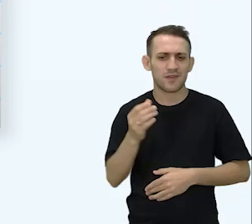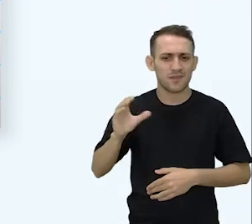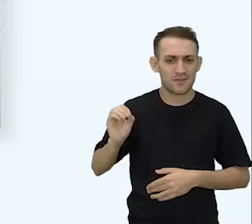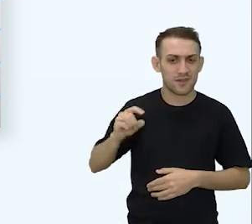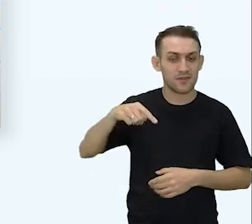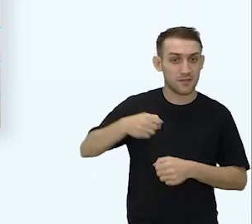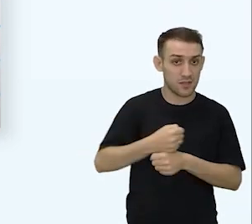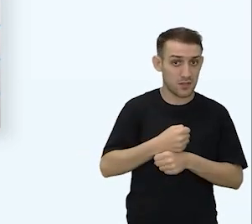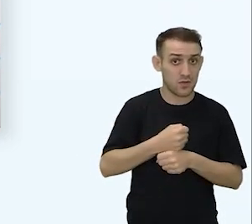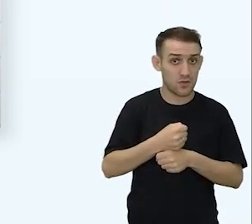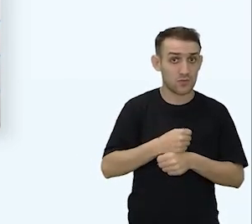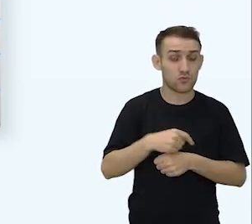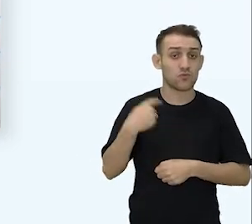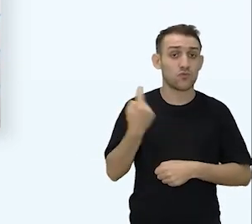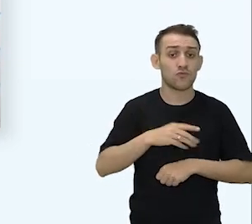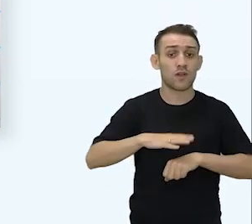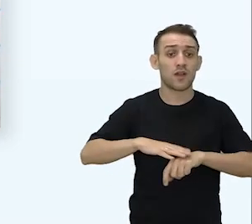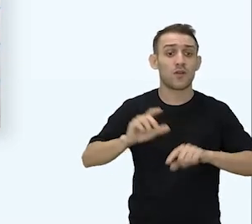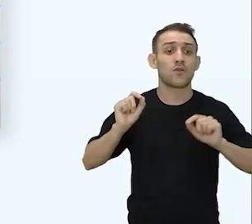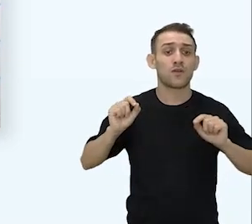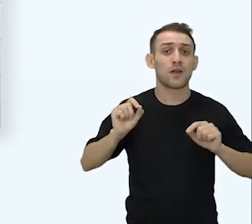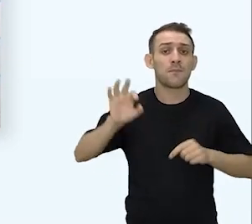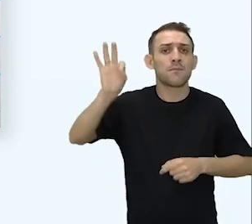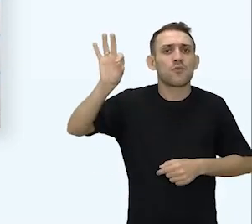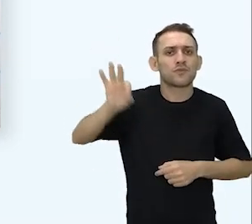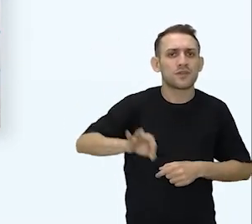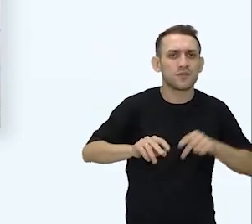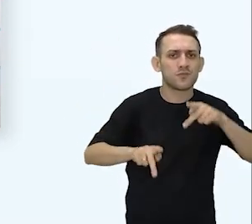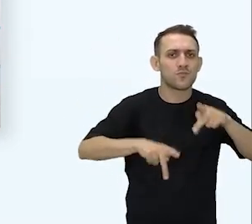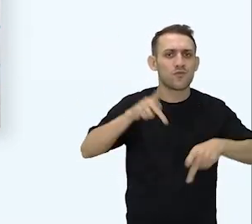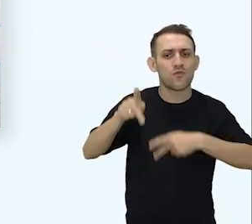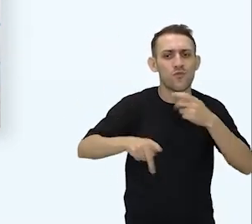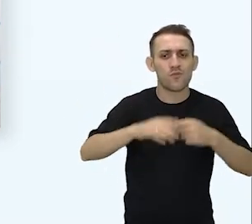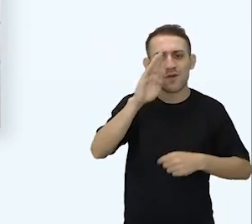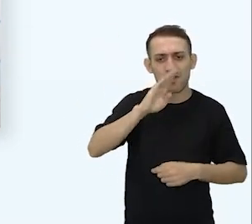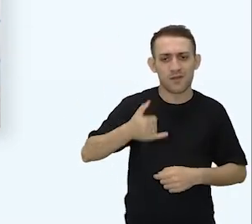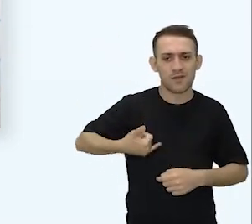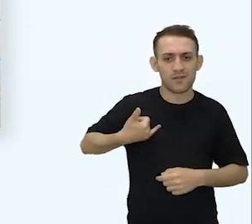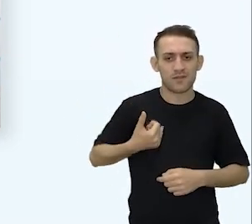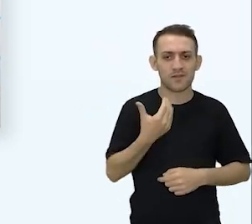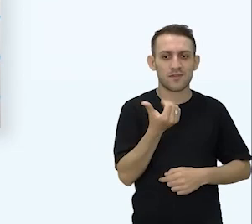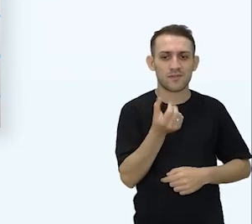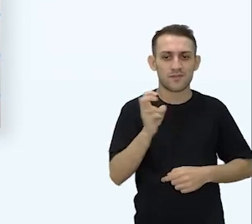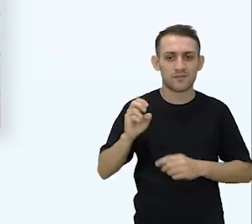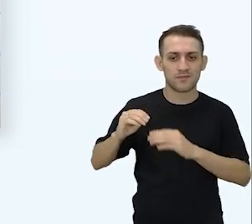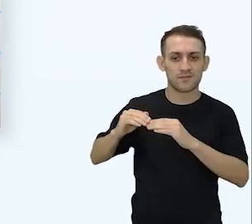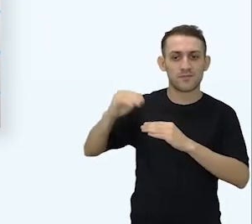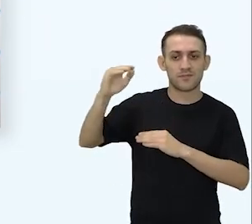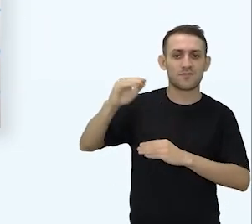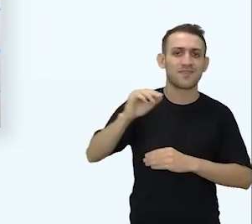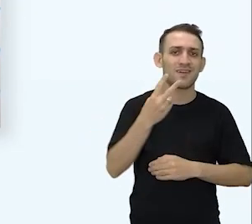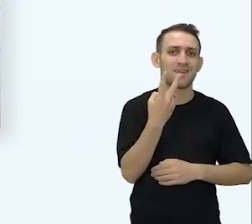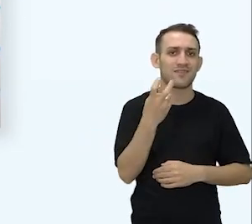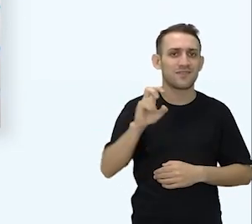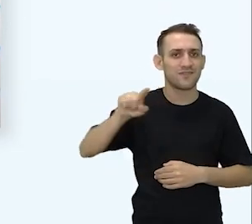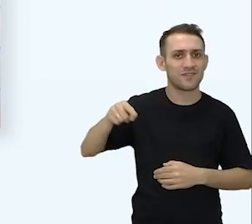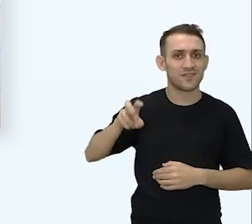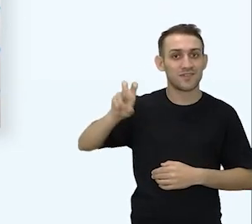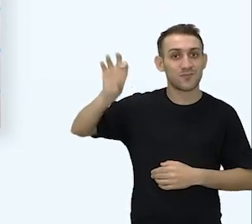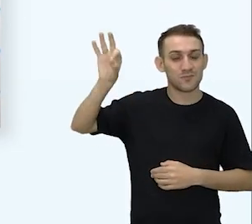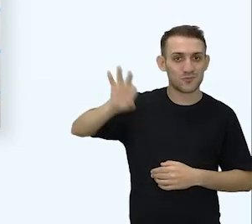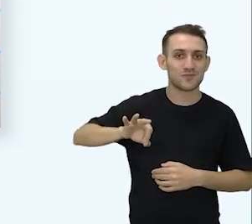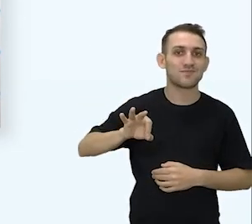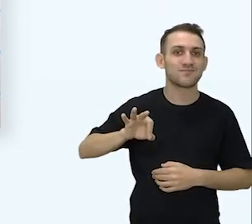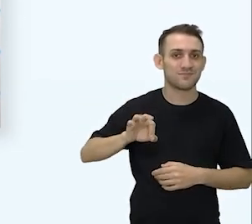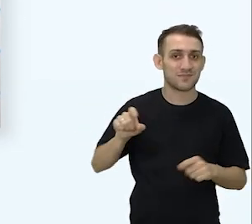segundo nossas projeções, o percentual da população brasileira com mais de 65 anos chegará a